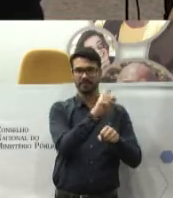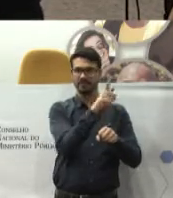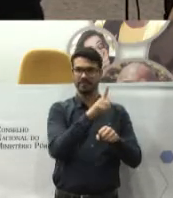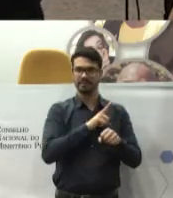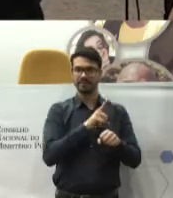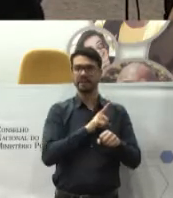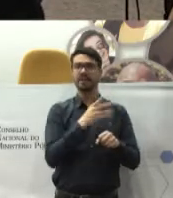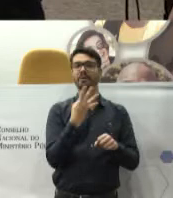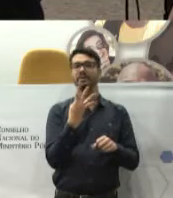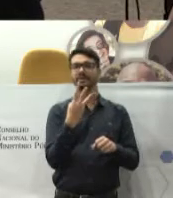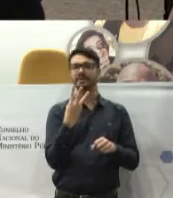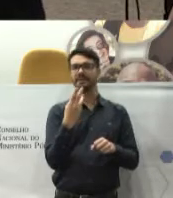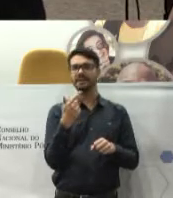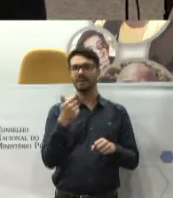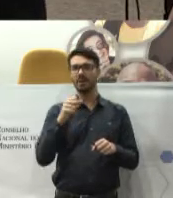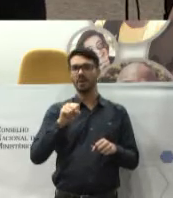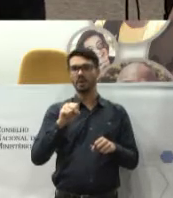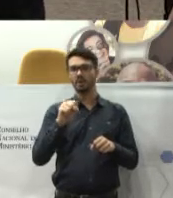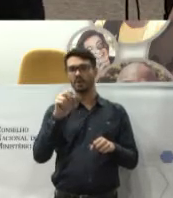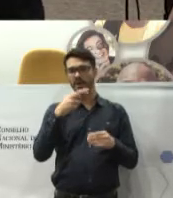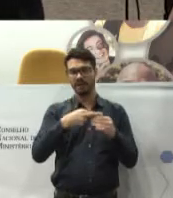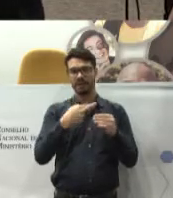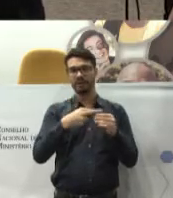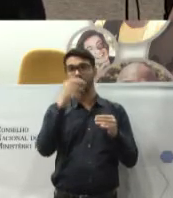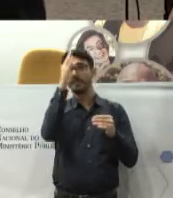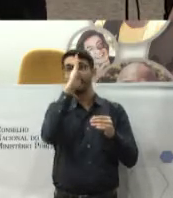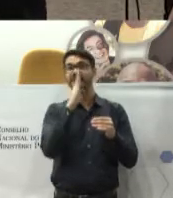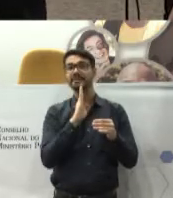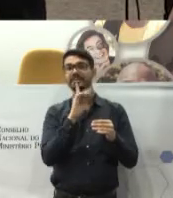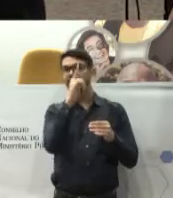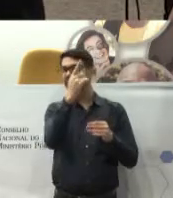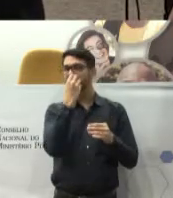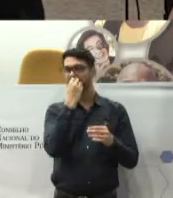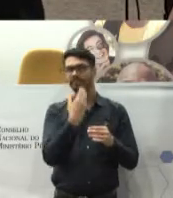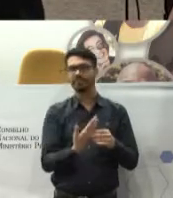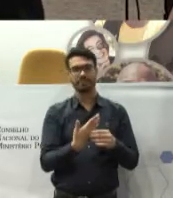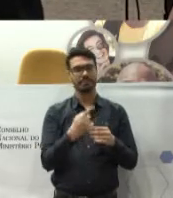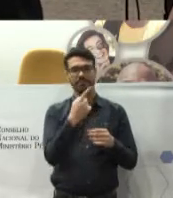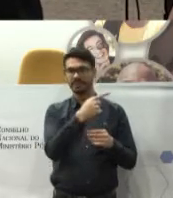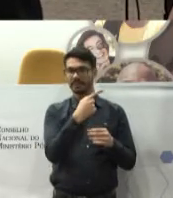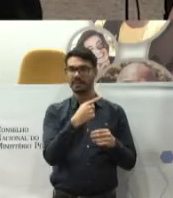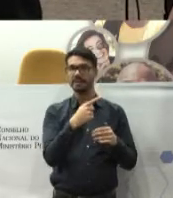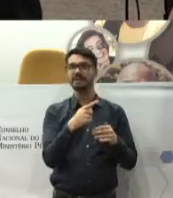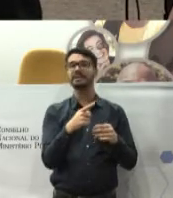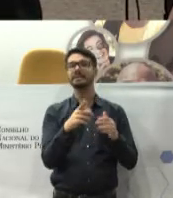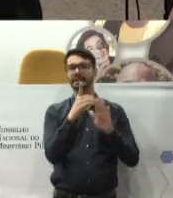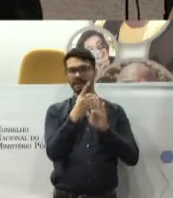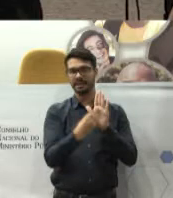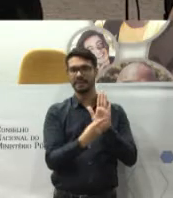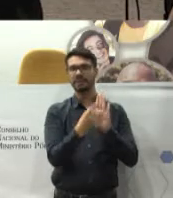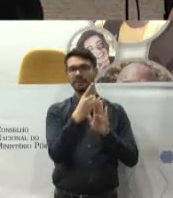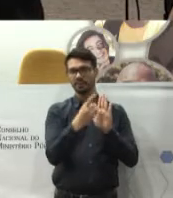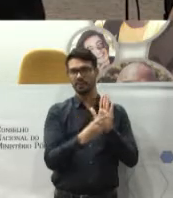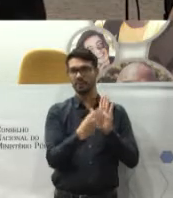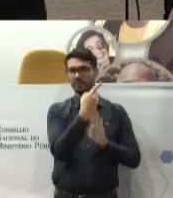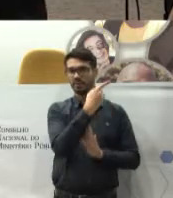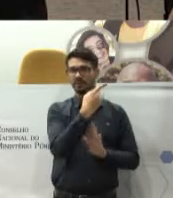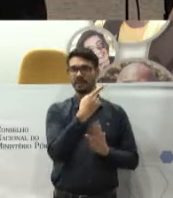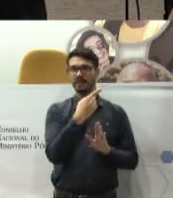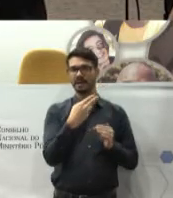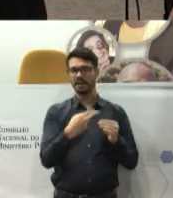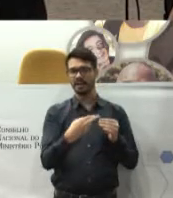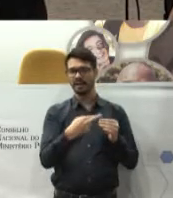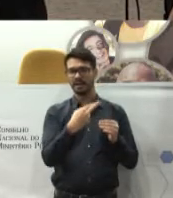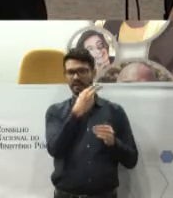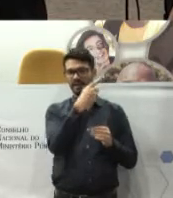438 regiões no Brasil, nenhuma delas funcionando bem. Isso apesar do decreto 7508 de 2011. Mas isso é outra conversa,